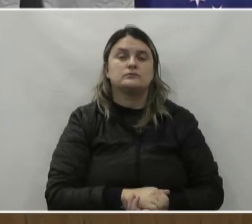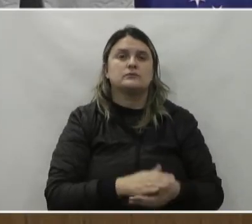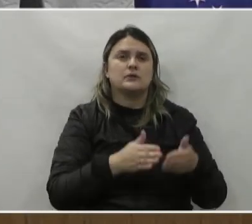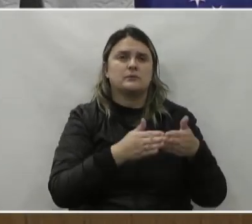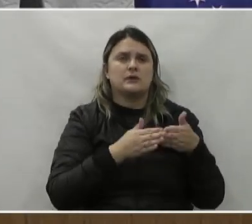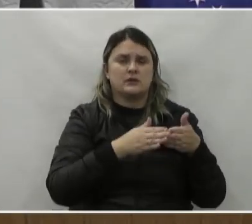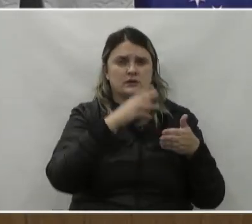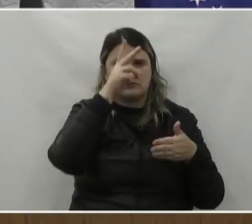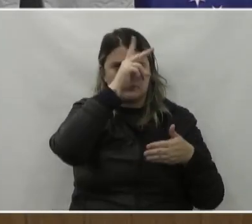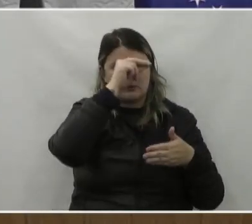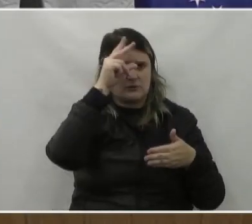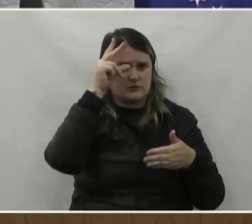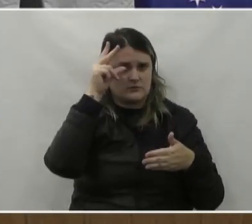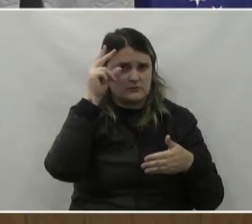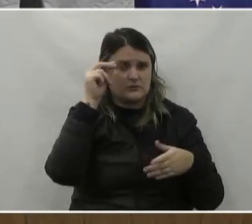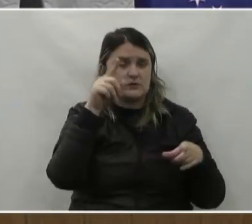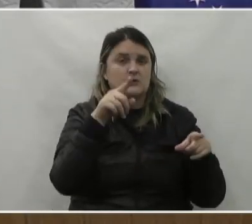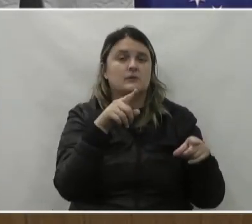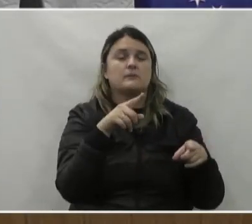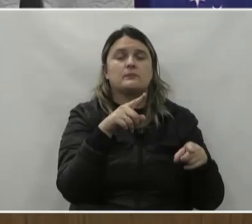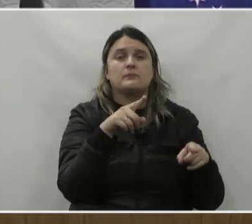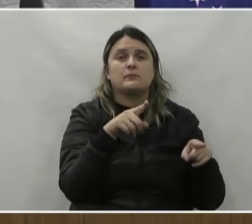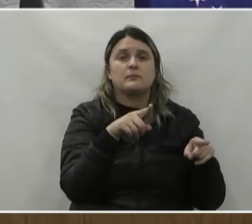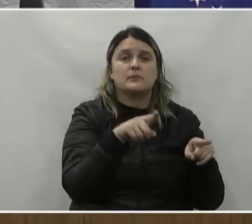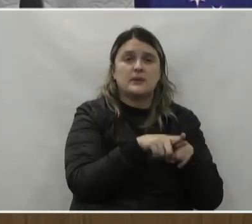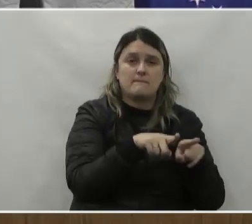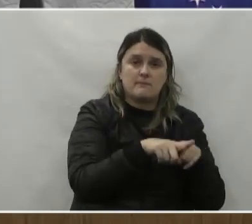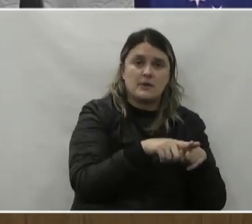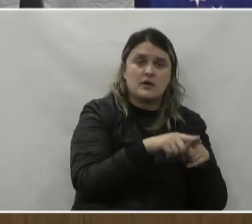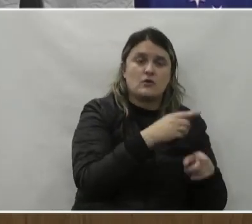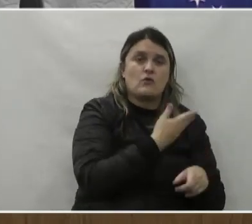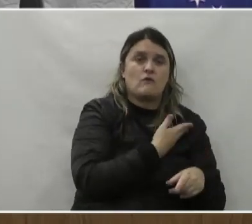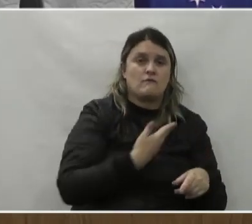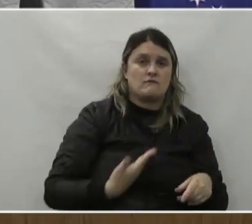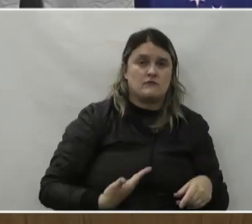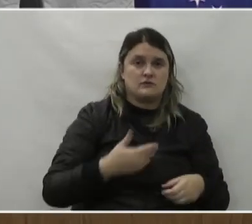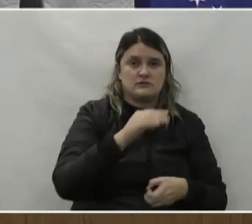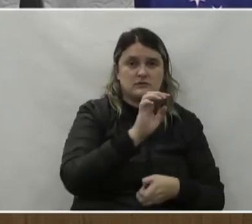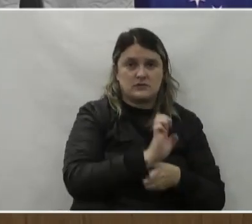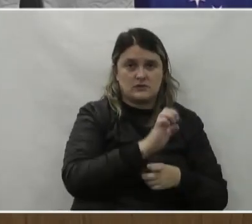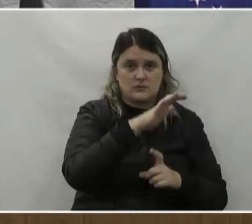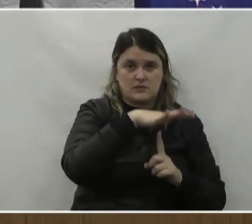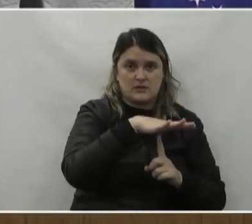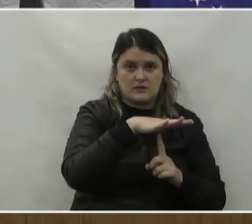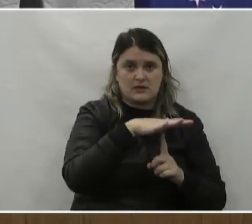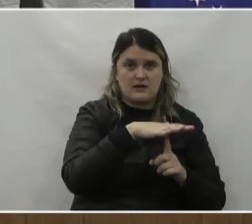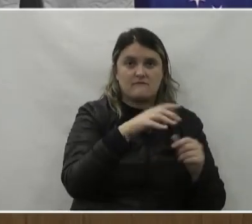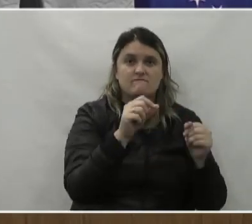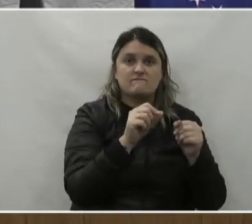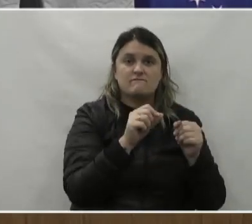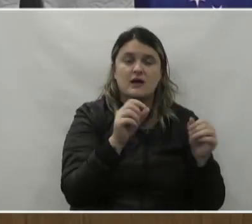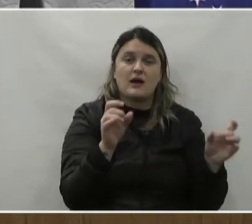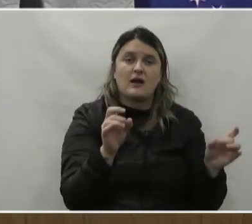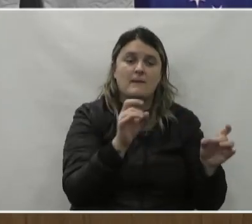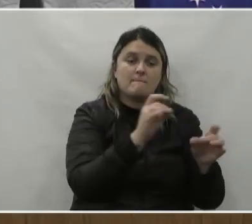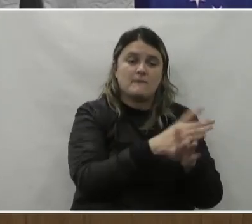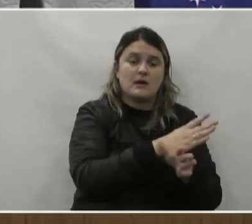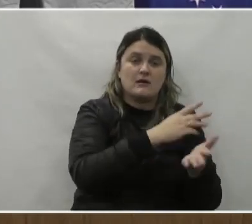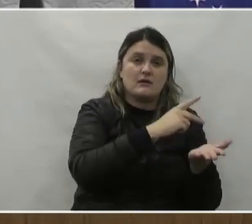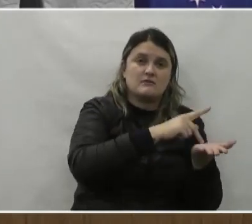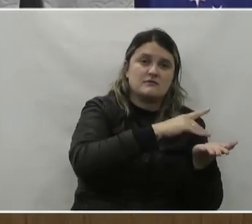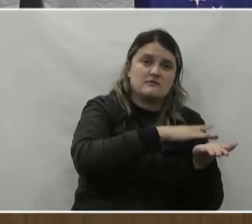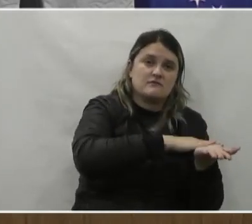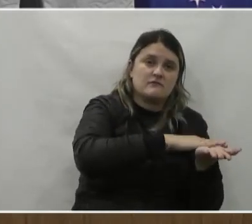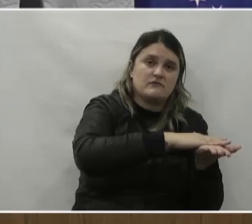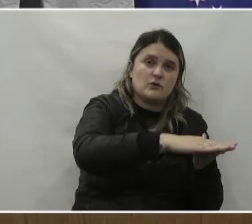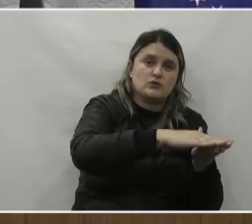Poder Executivo Municipal para que, em conjunto com o Governo do Estado do Paraná, promova a conclusão da pavimentação asfáltica